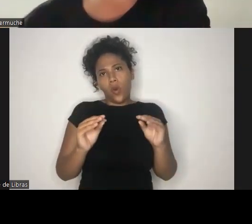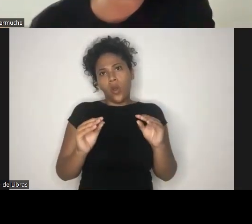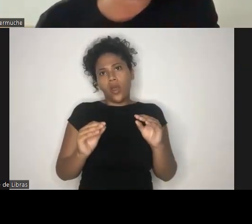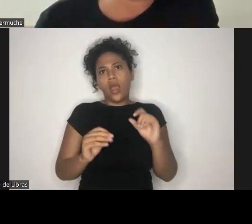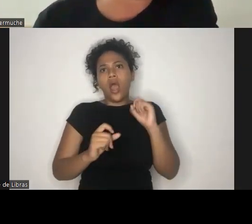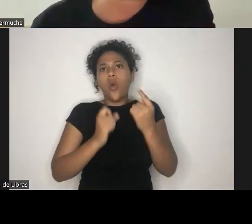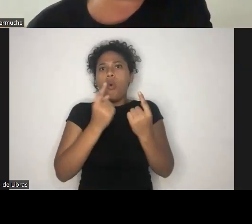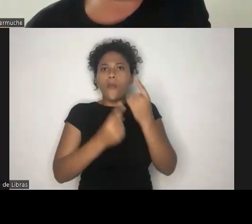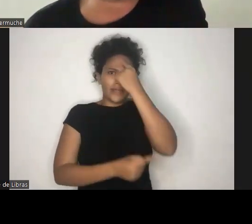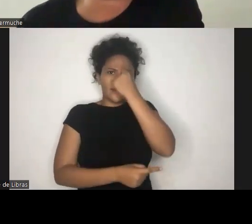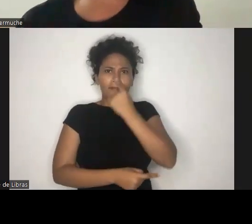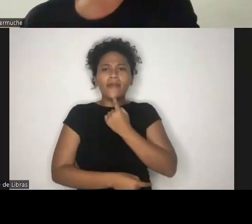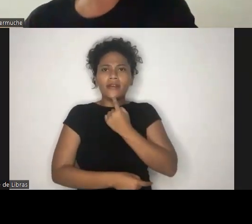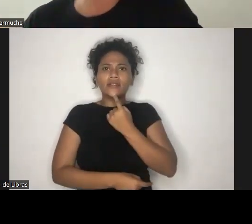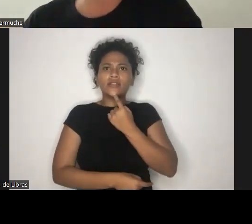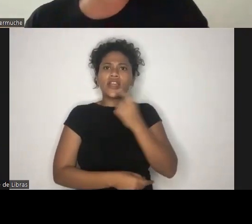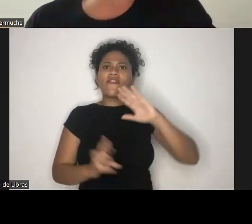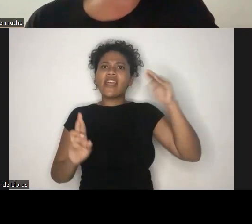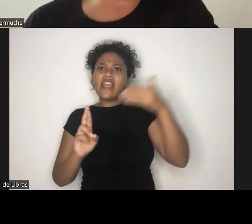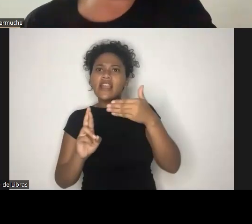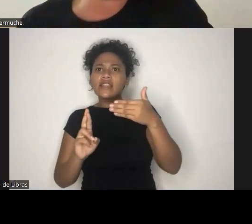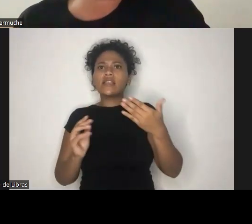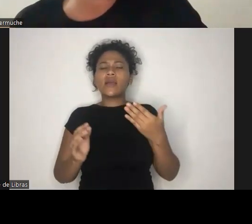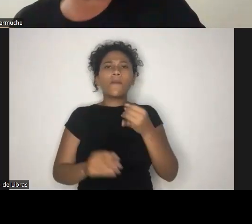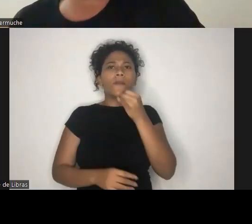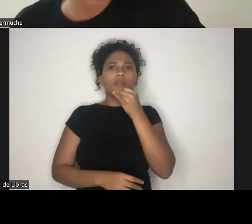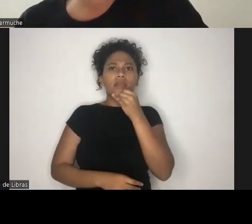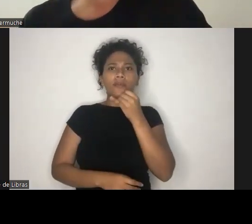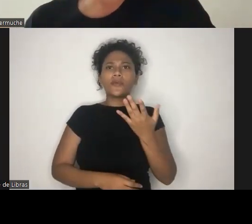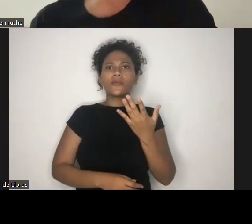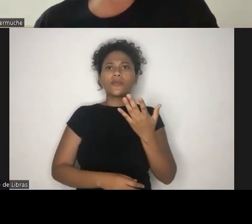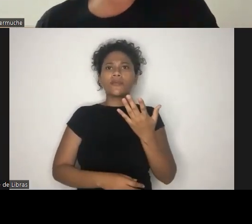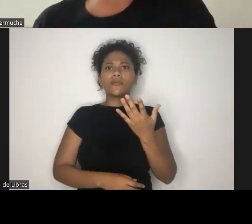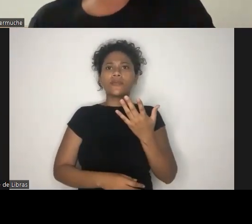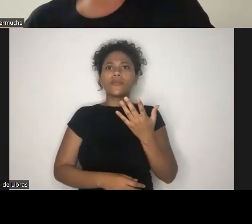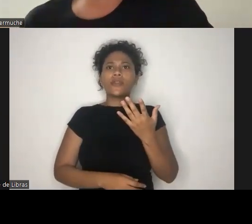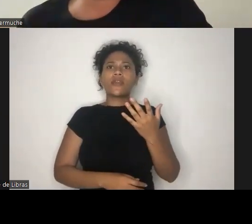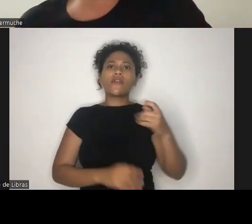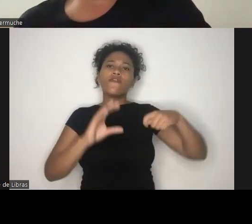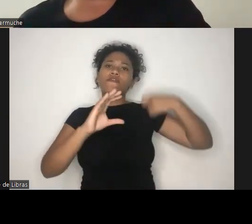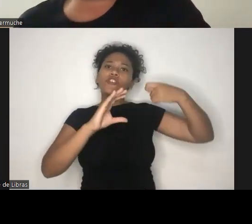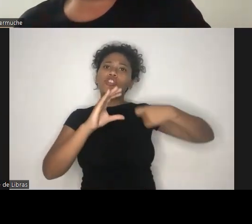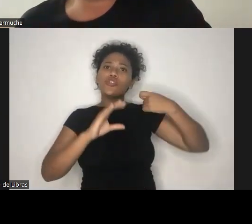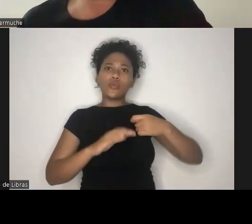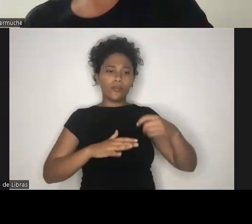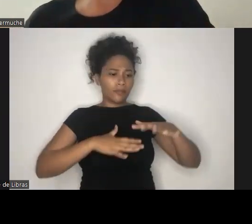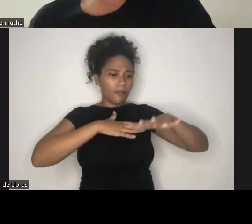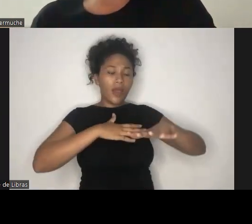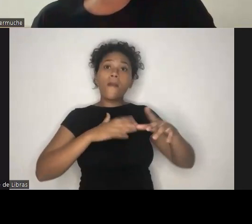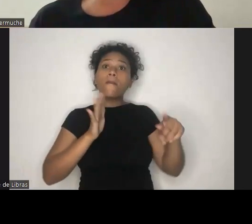imagens de busca de referências por exemplo de videomep de construção facial